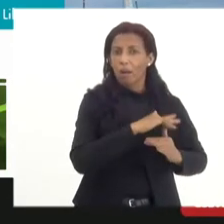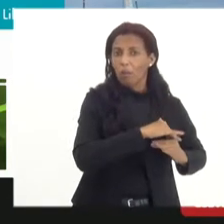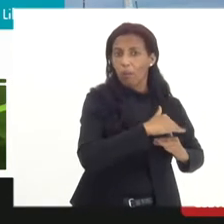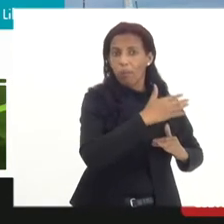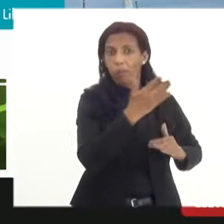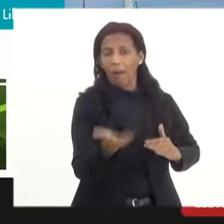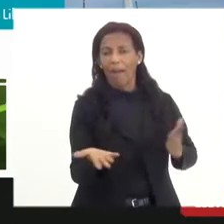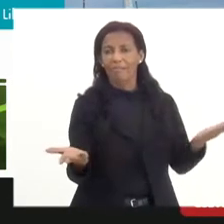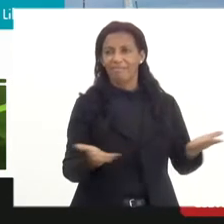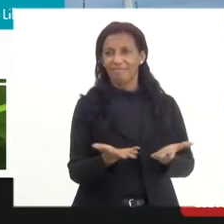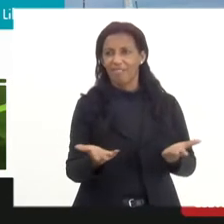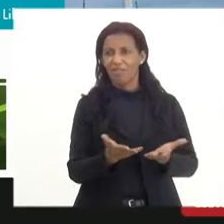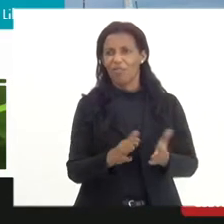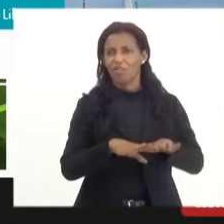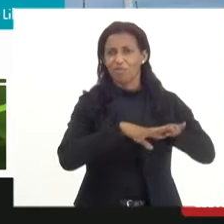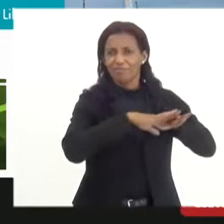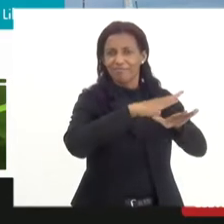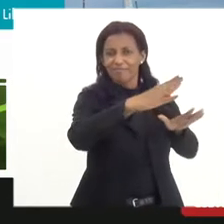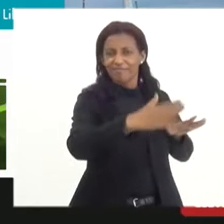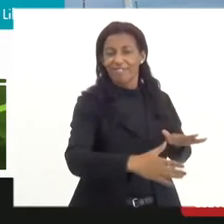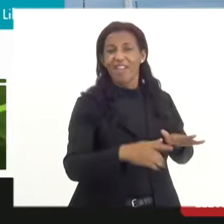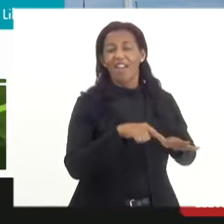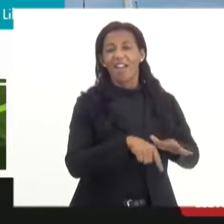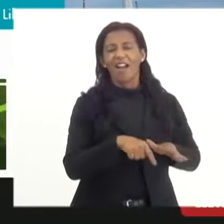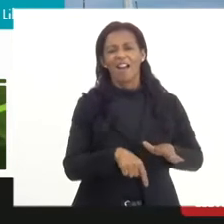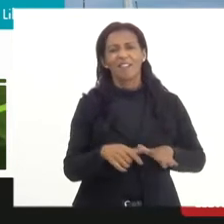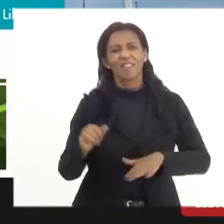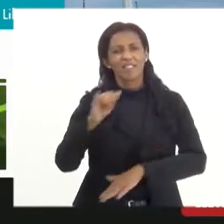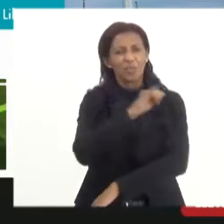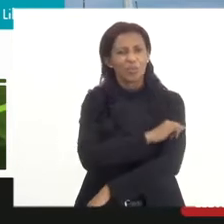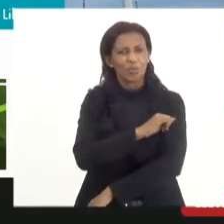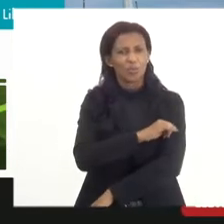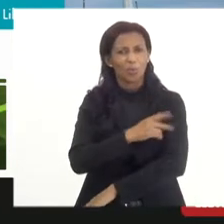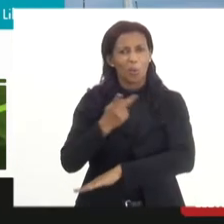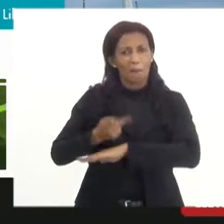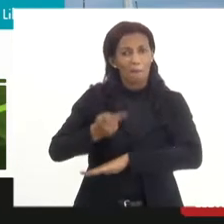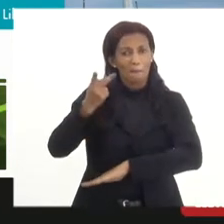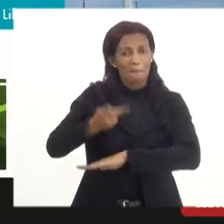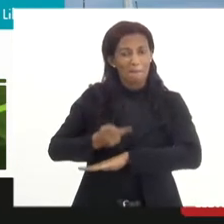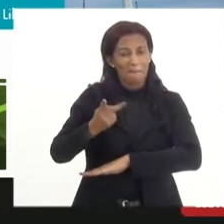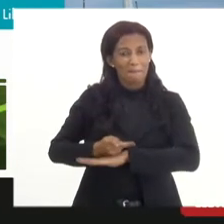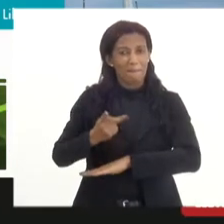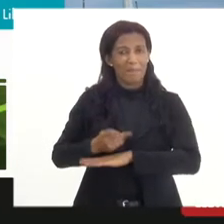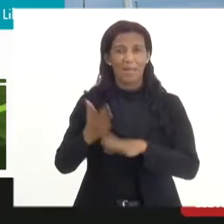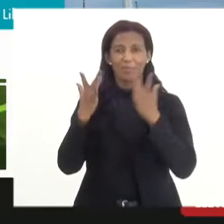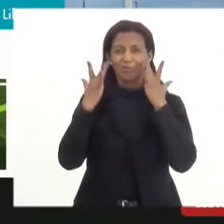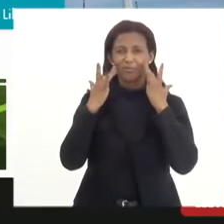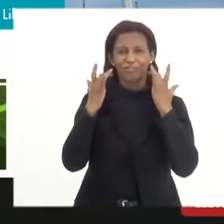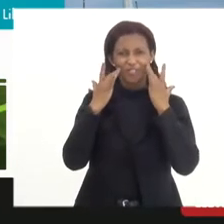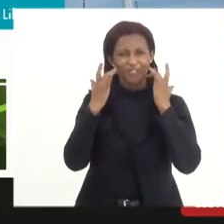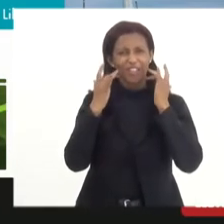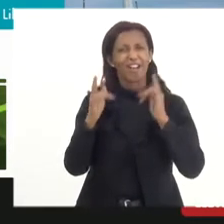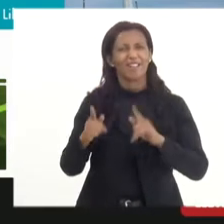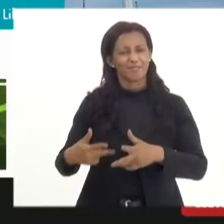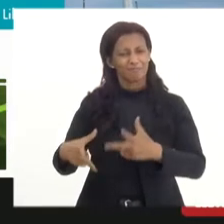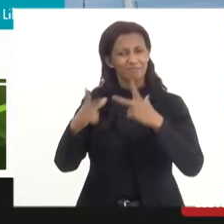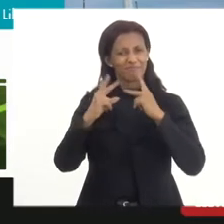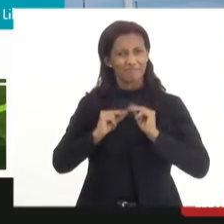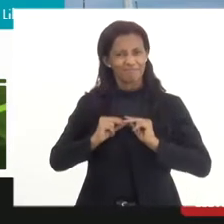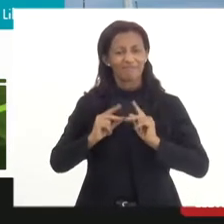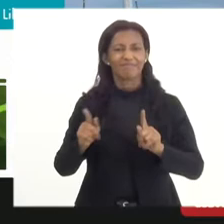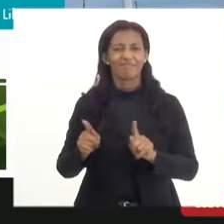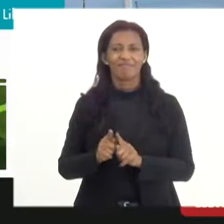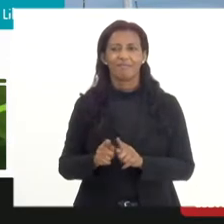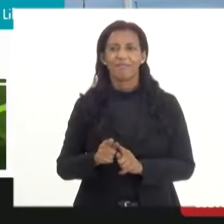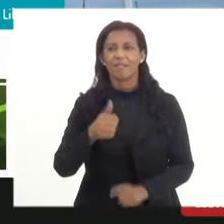hoje. Aqui no Rio, nós somos patrocinadores do Prêmio Shell de Teatro, um importante prêmio para a classe artística do Estado.